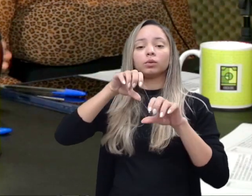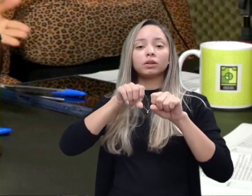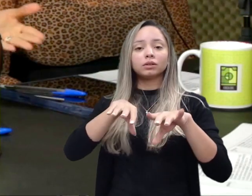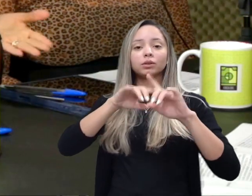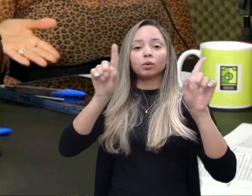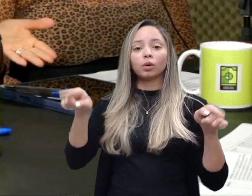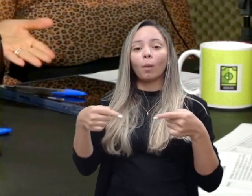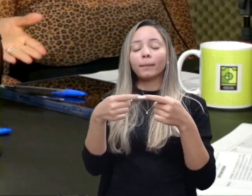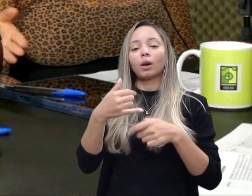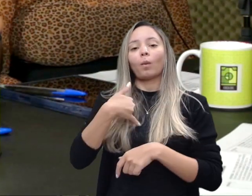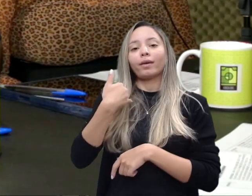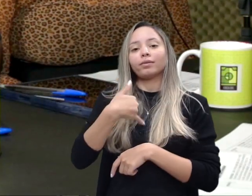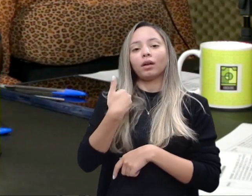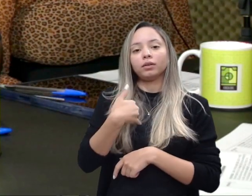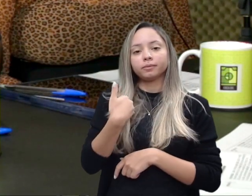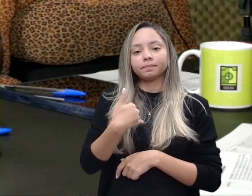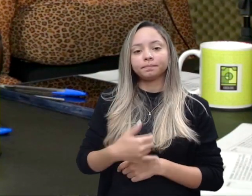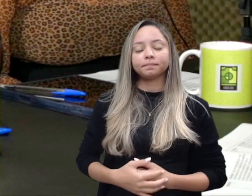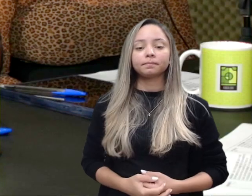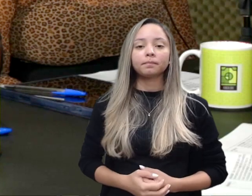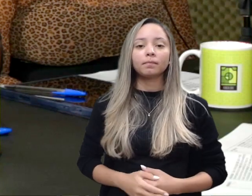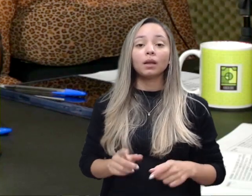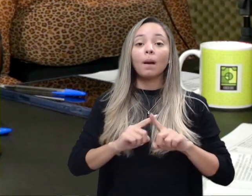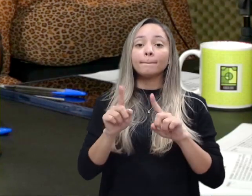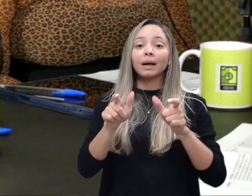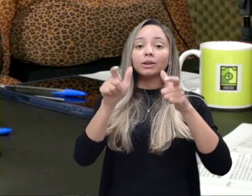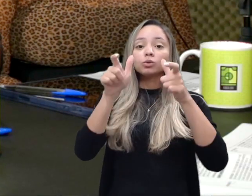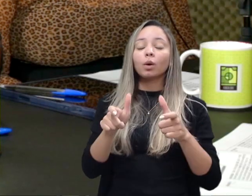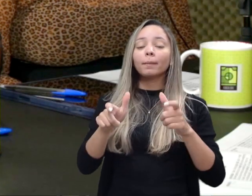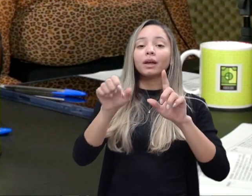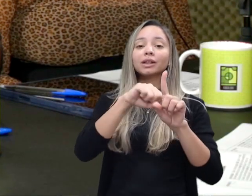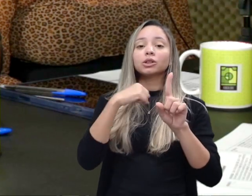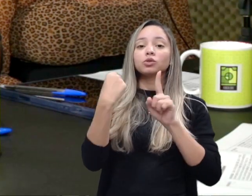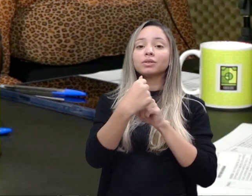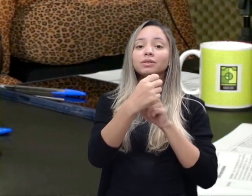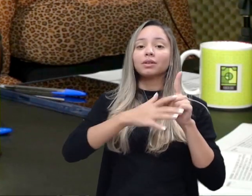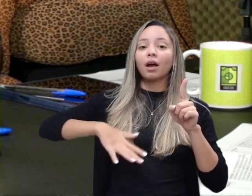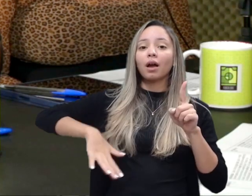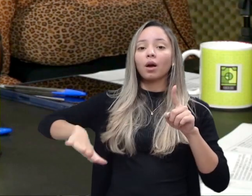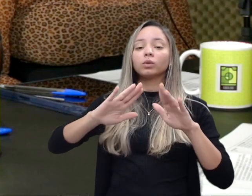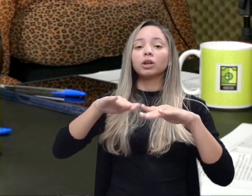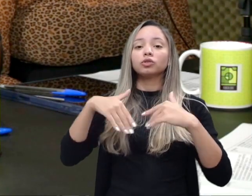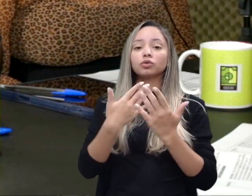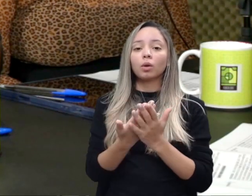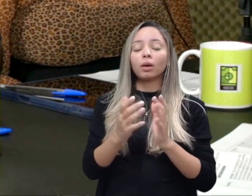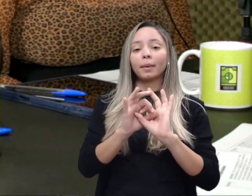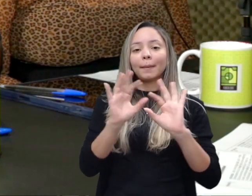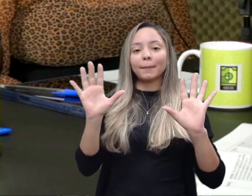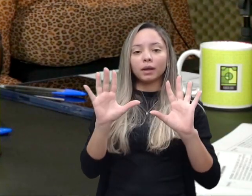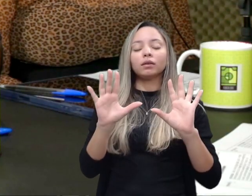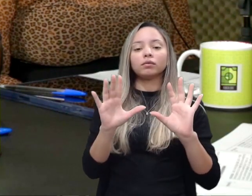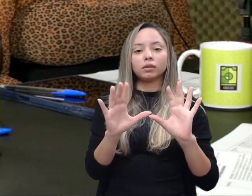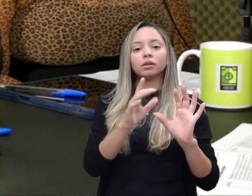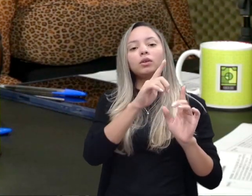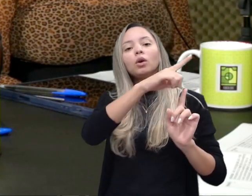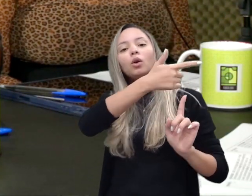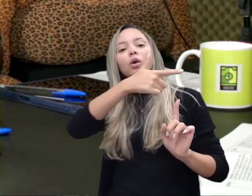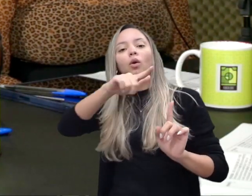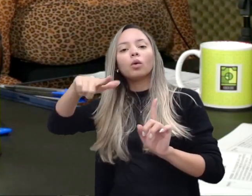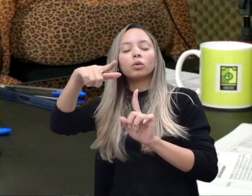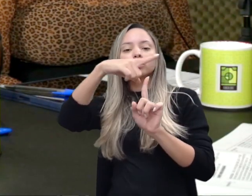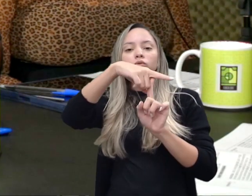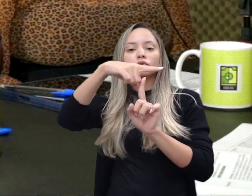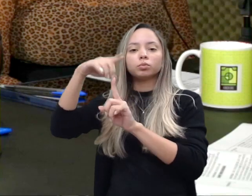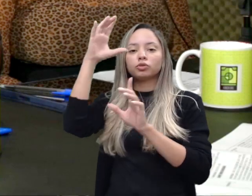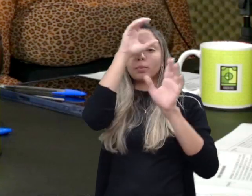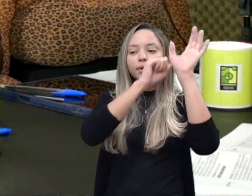idade cronológica. Mas o ambiente social da escola permite uma série de outras aprendizagens que